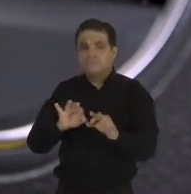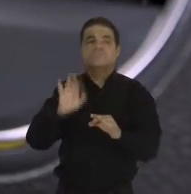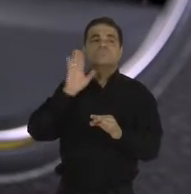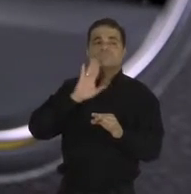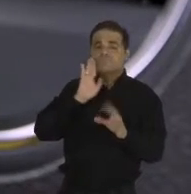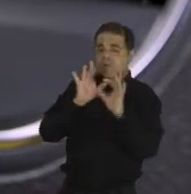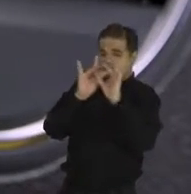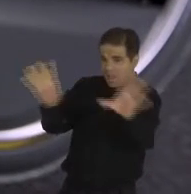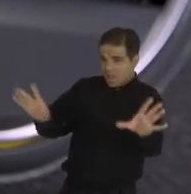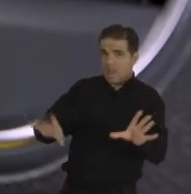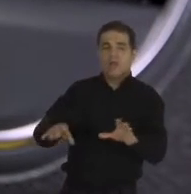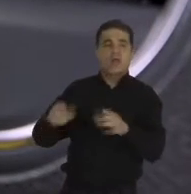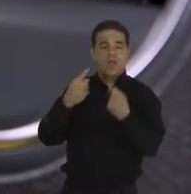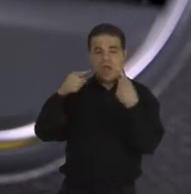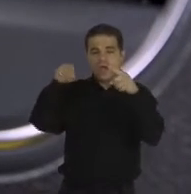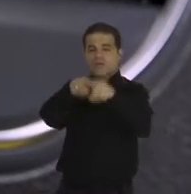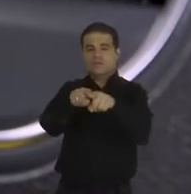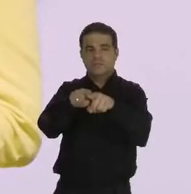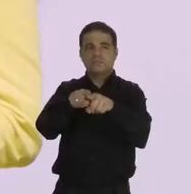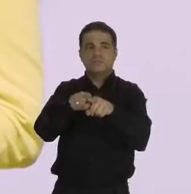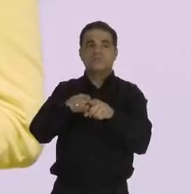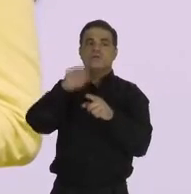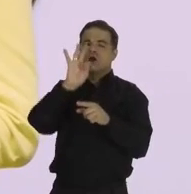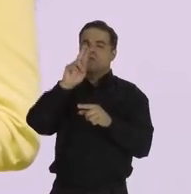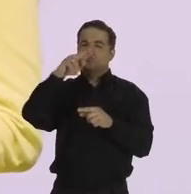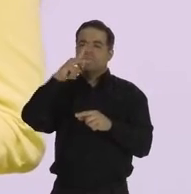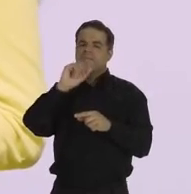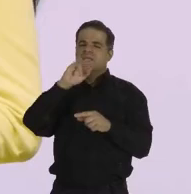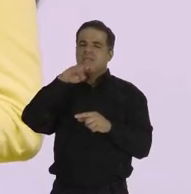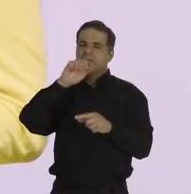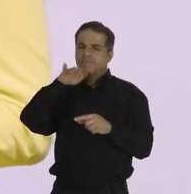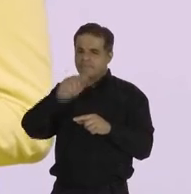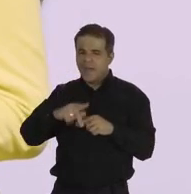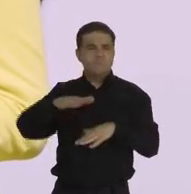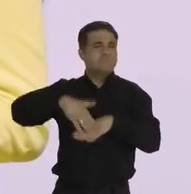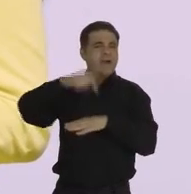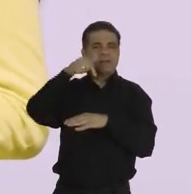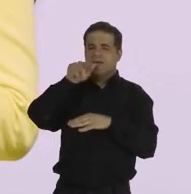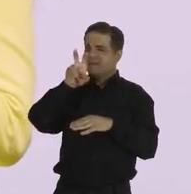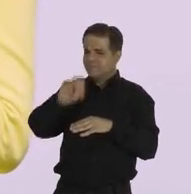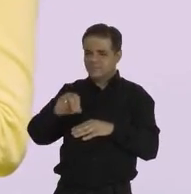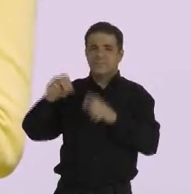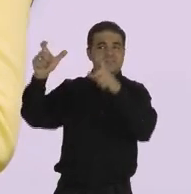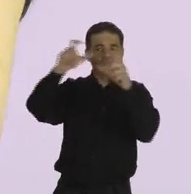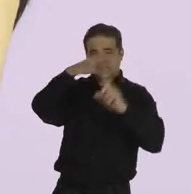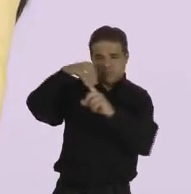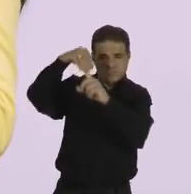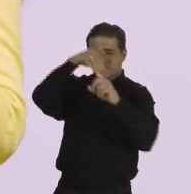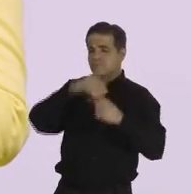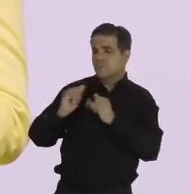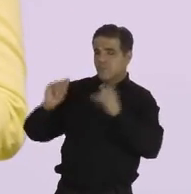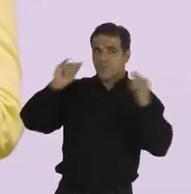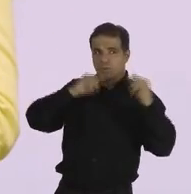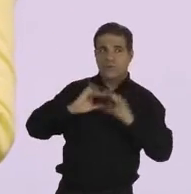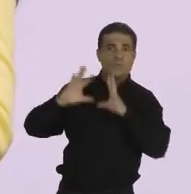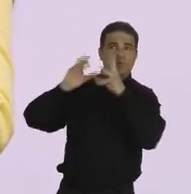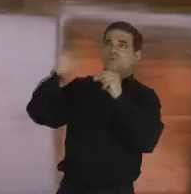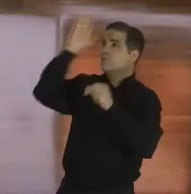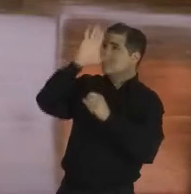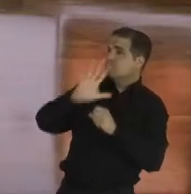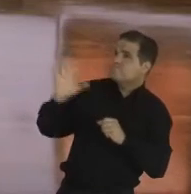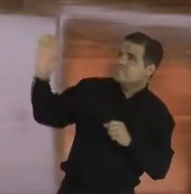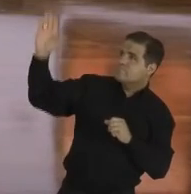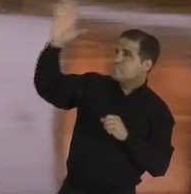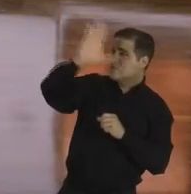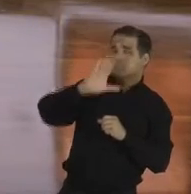disponível em parceria com a Tupinambá são mais de 750 pontos de recarga por todo o